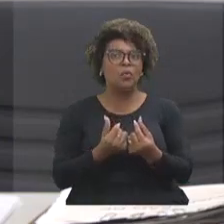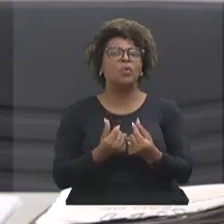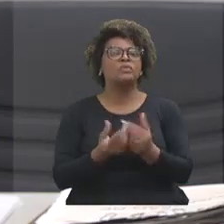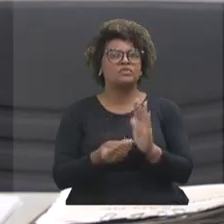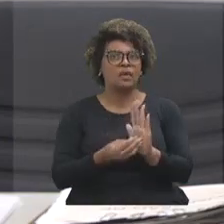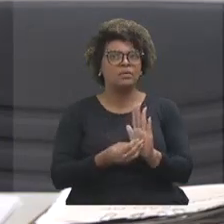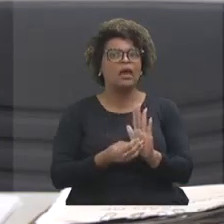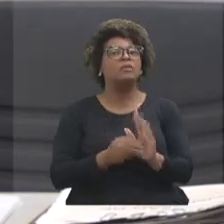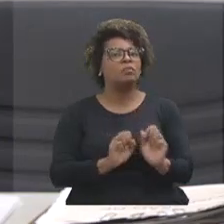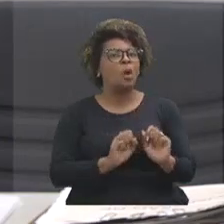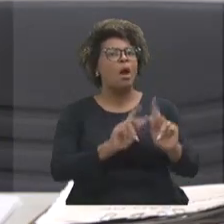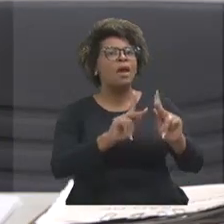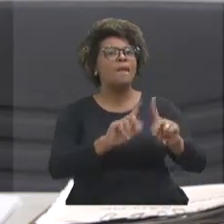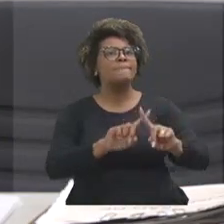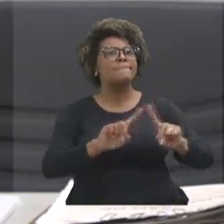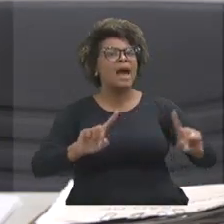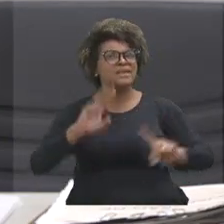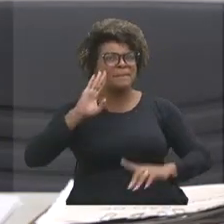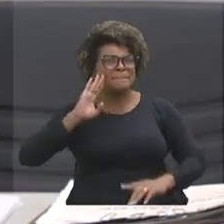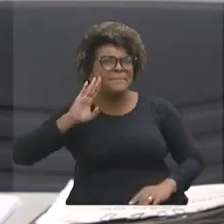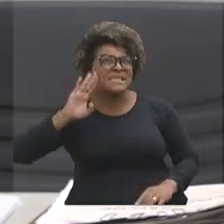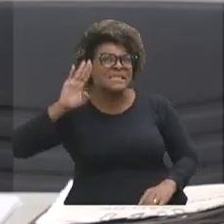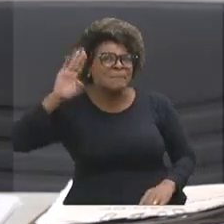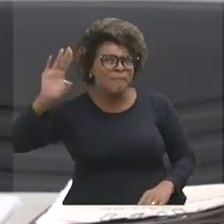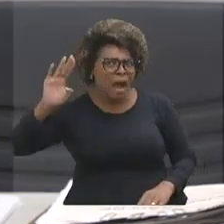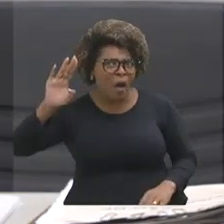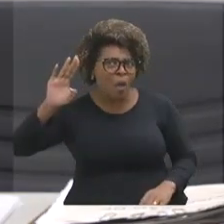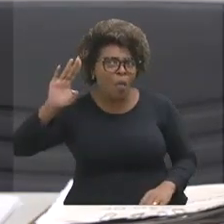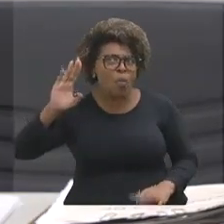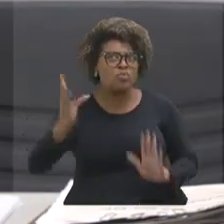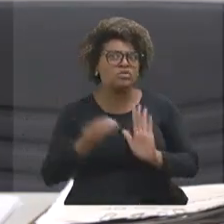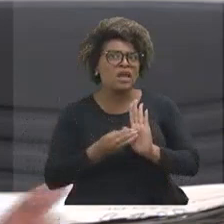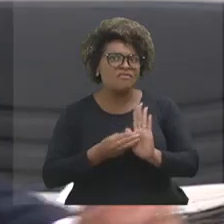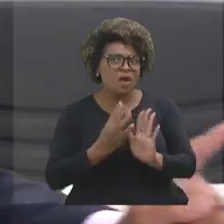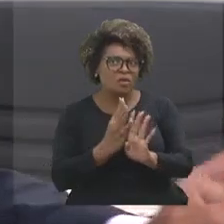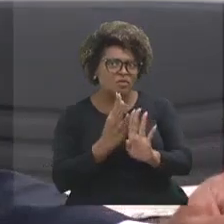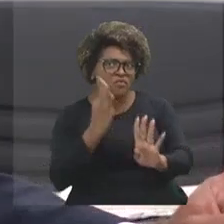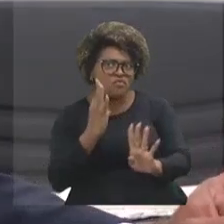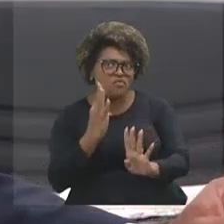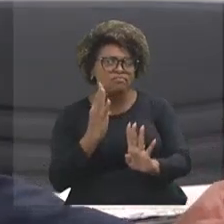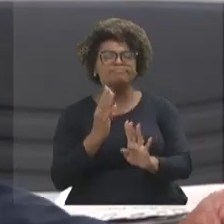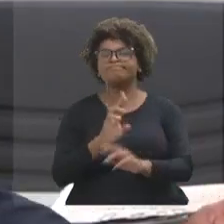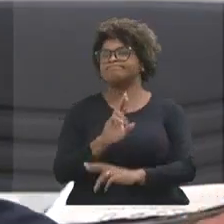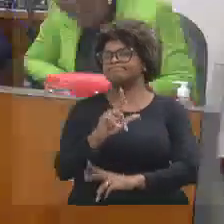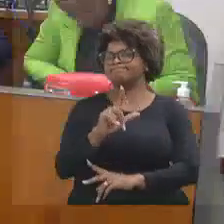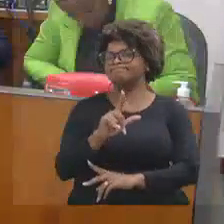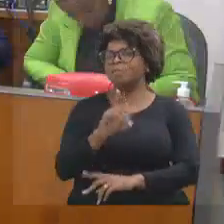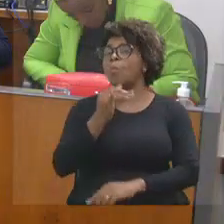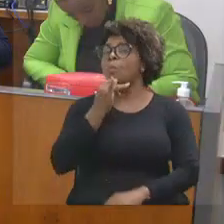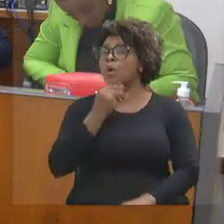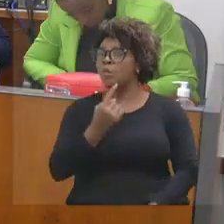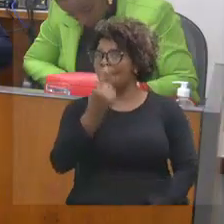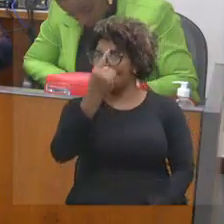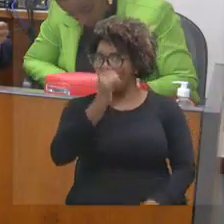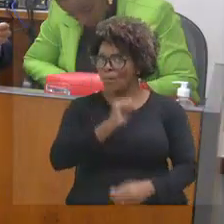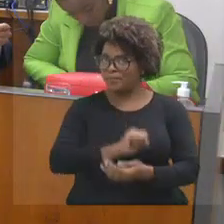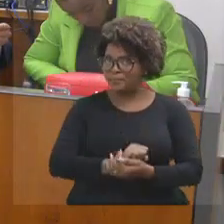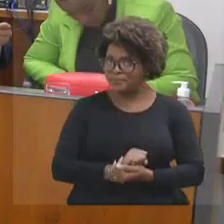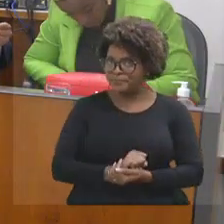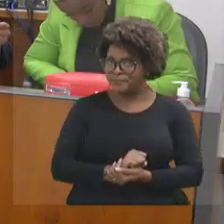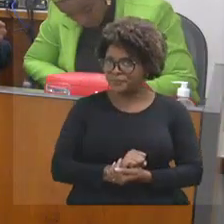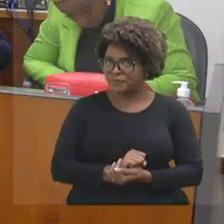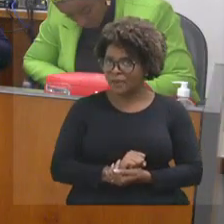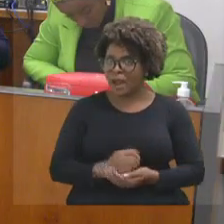mas não é a principal causa hoje pelo sofrimento que os pacientes passa eu vou te dar um exemplo Fábio o paciente